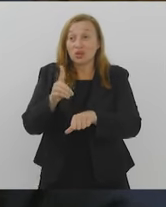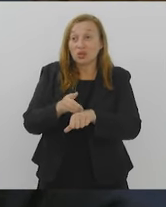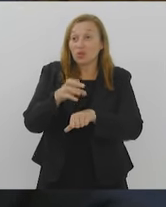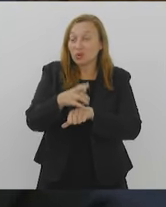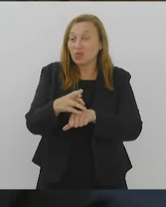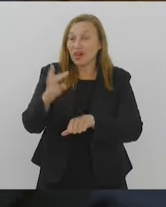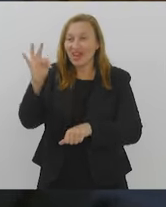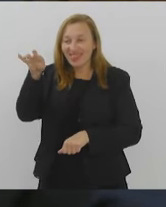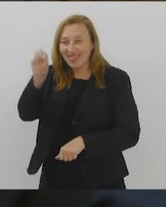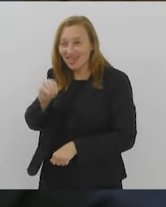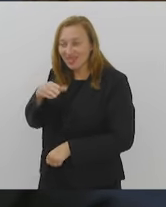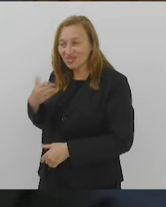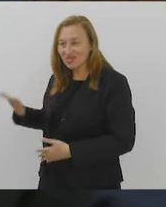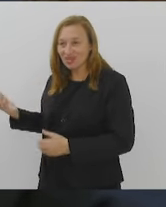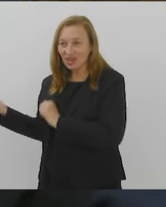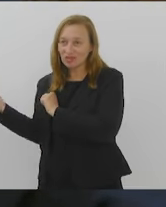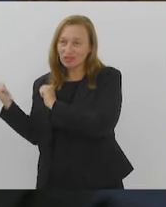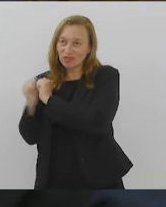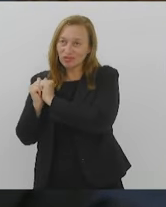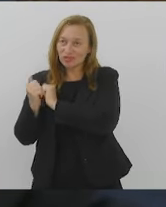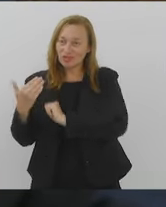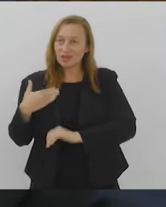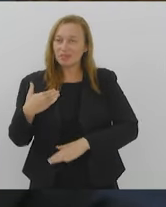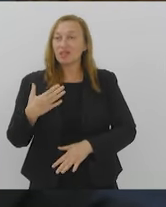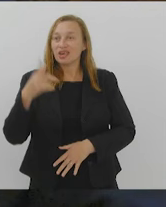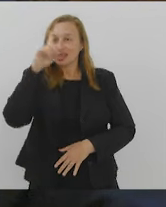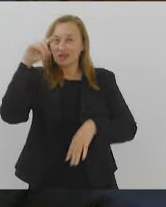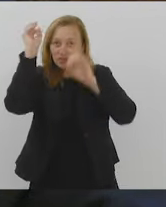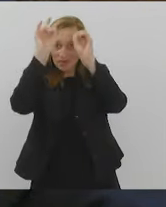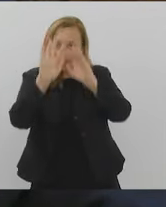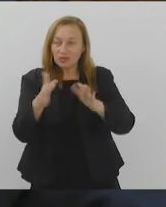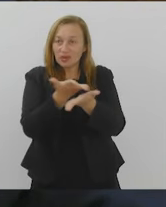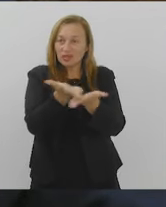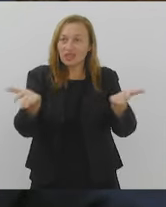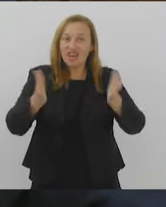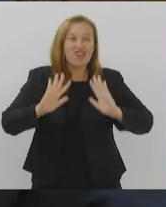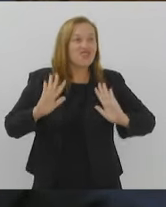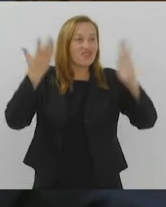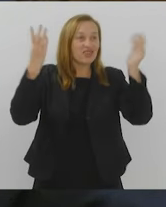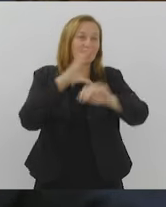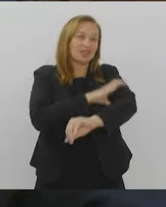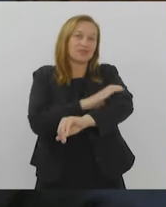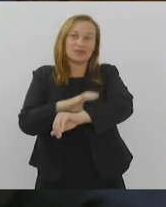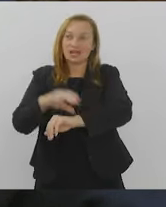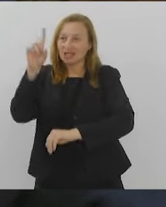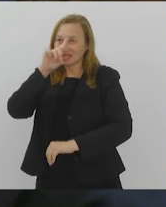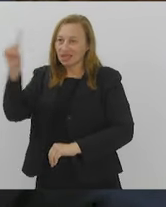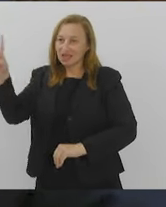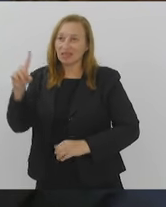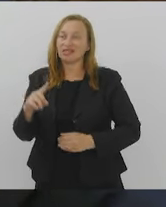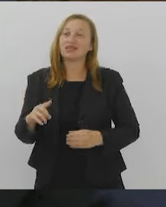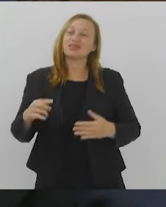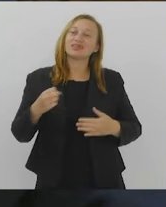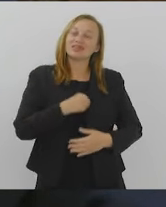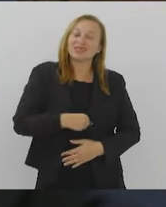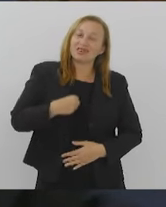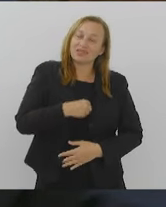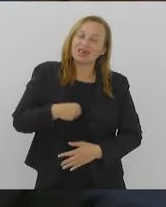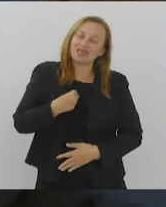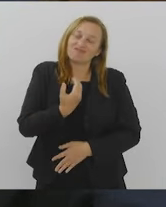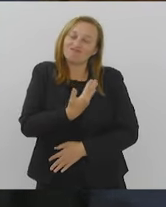ao meu lado. Deus abençoe a todos vocês e viva a Assembleia de Deus e saudades do nosso